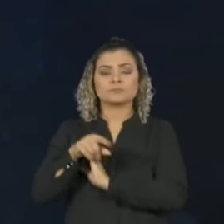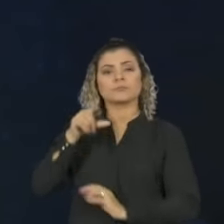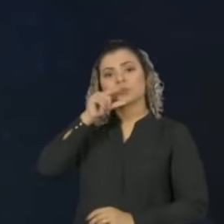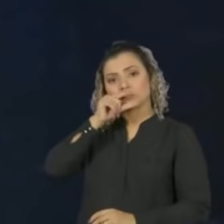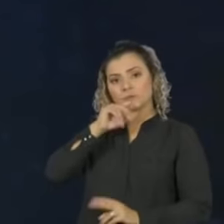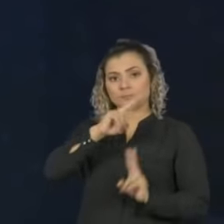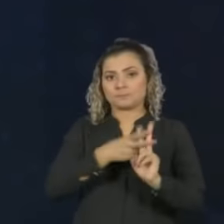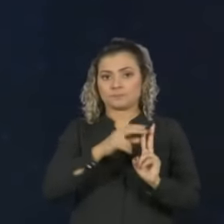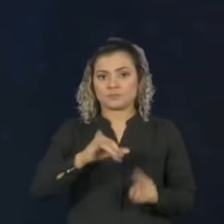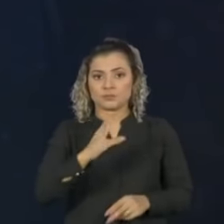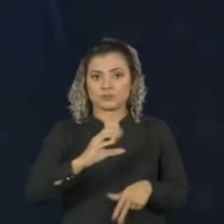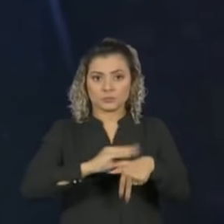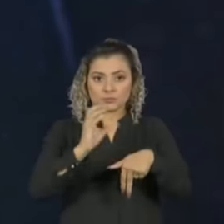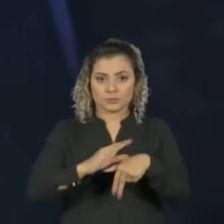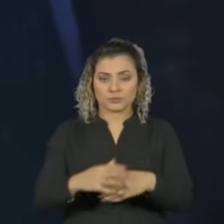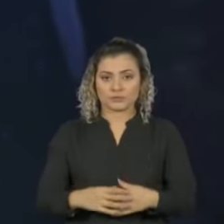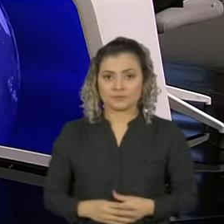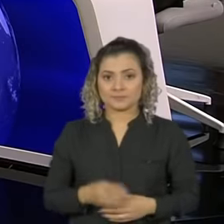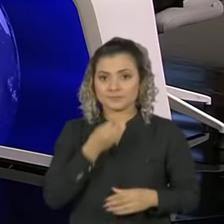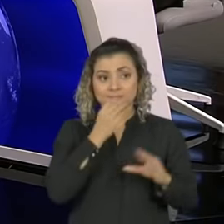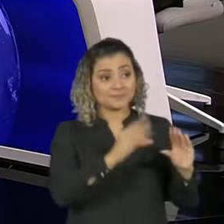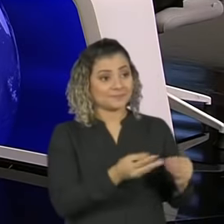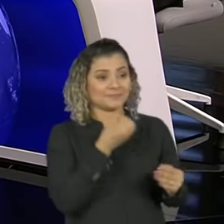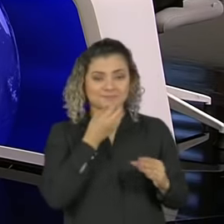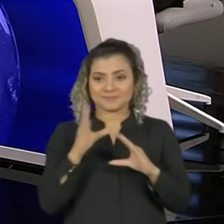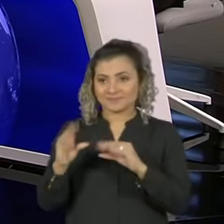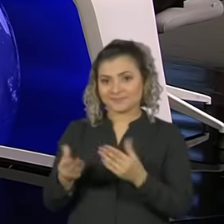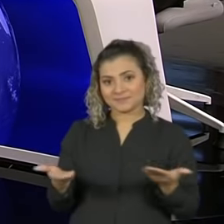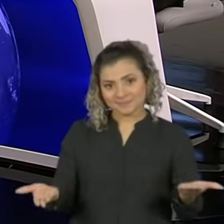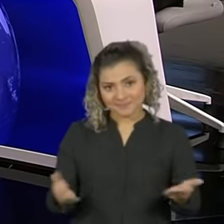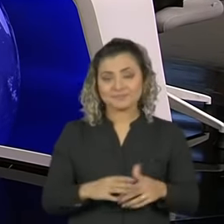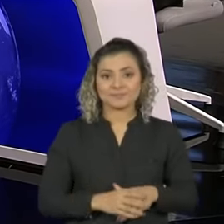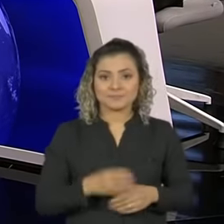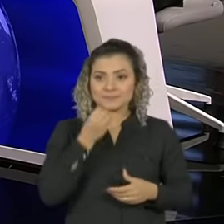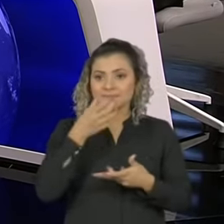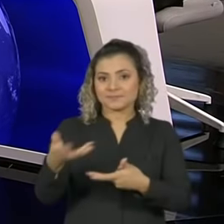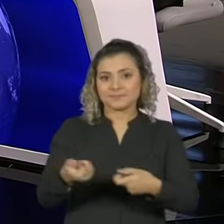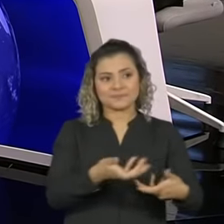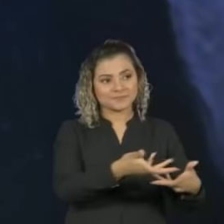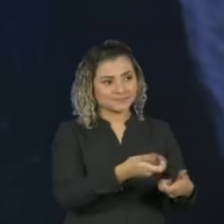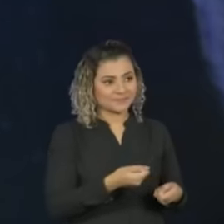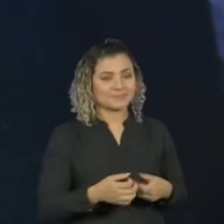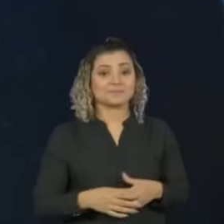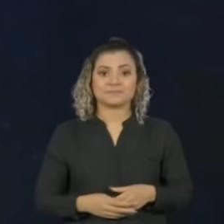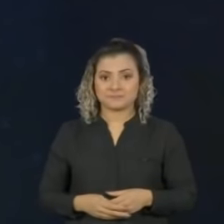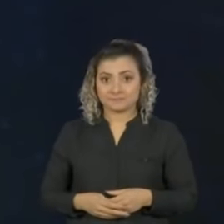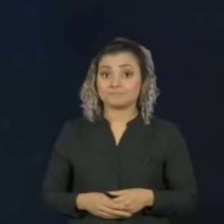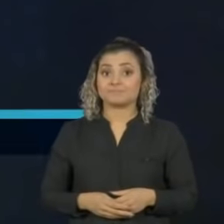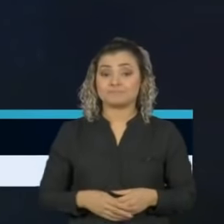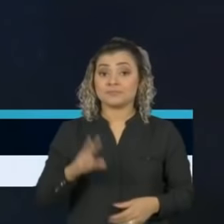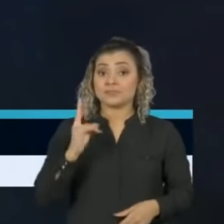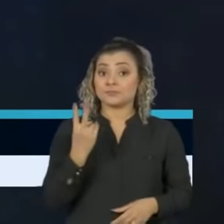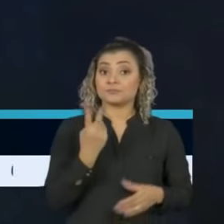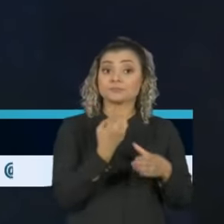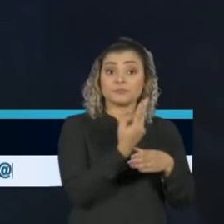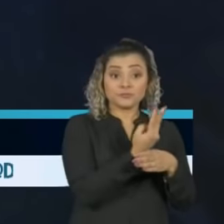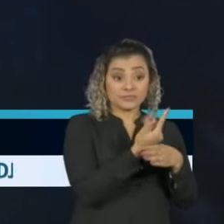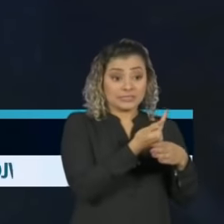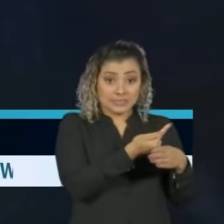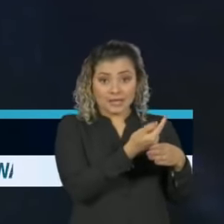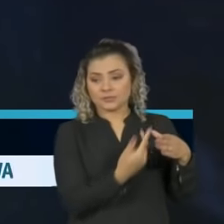na hashtag Jornal da Cultura. Boa noite, Pondé. Boa noite. Boa noite, Ayrton. Sejam bem-vindos. Obrigado. 26 dos